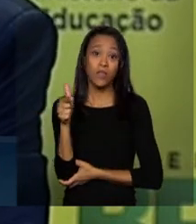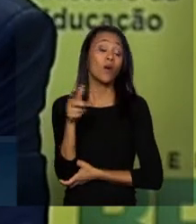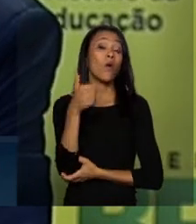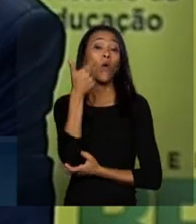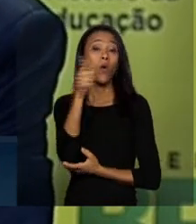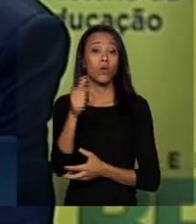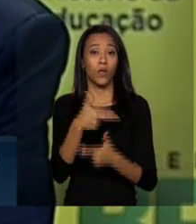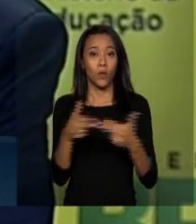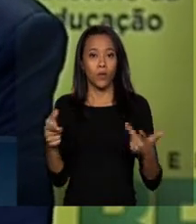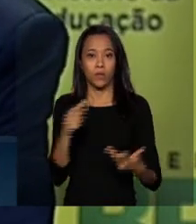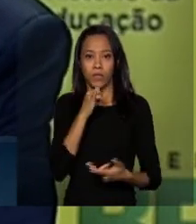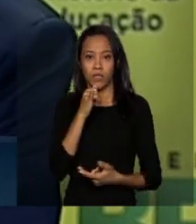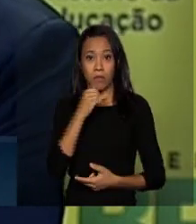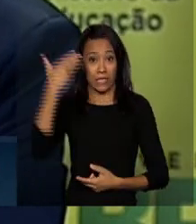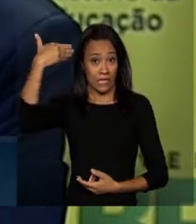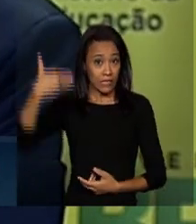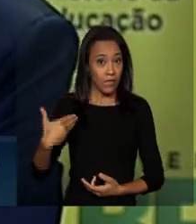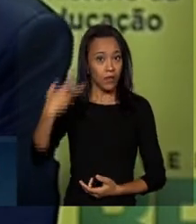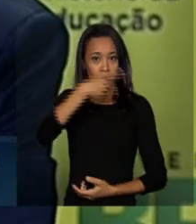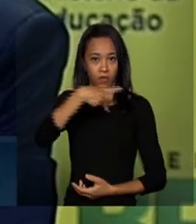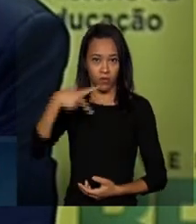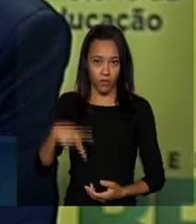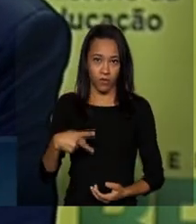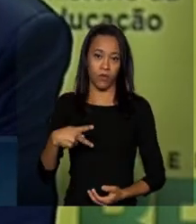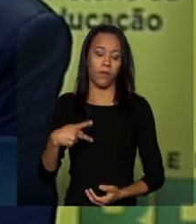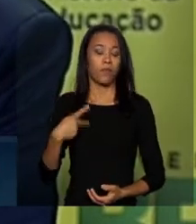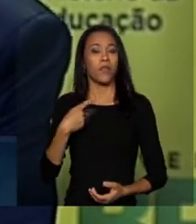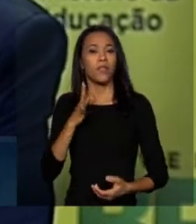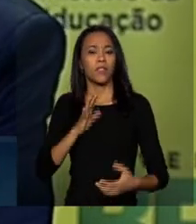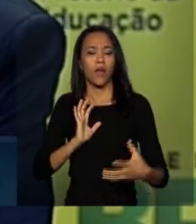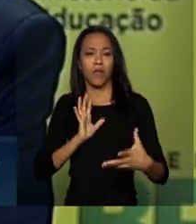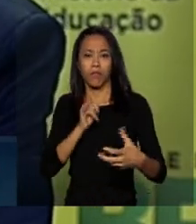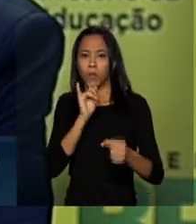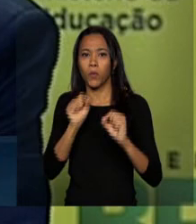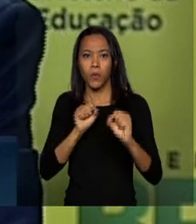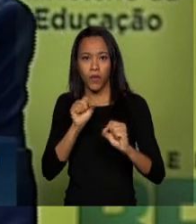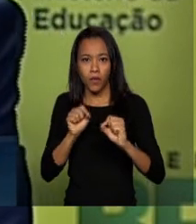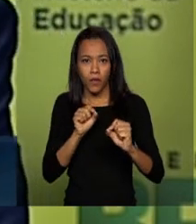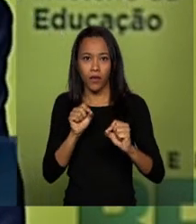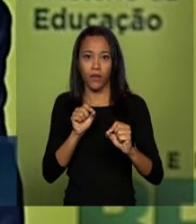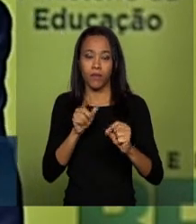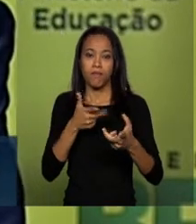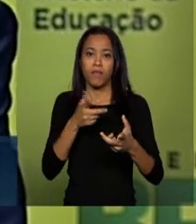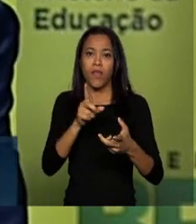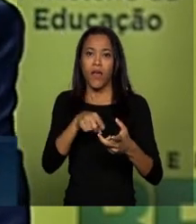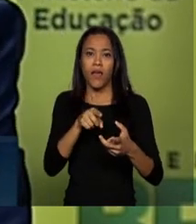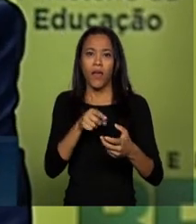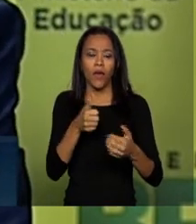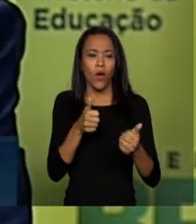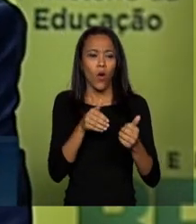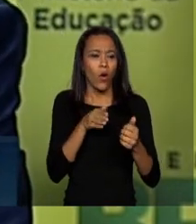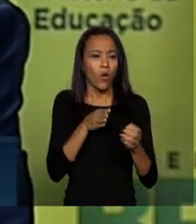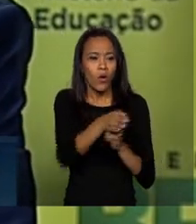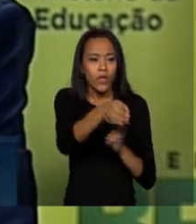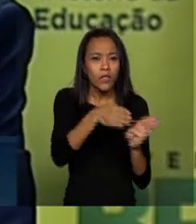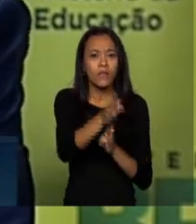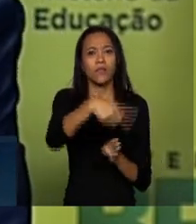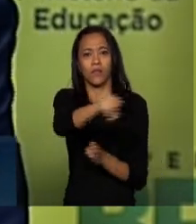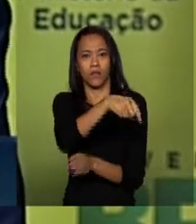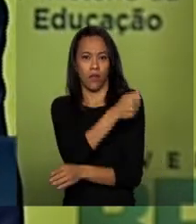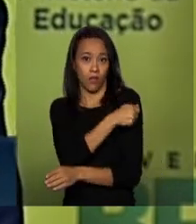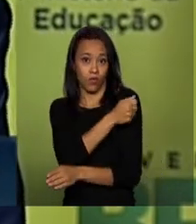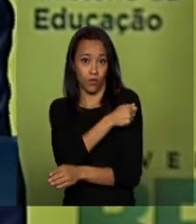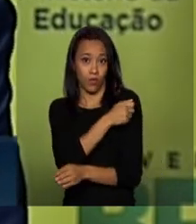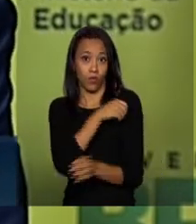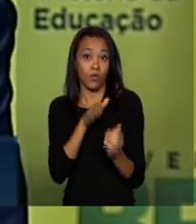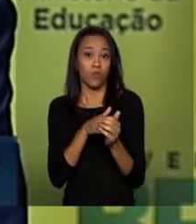outro fator, ser professor, estar vinculado, direta ou indiretamente, como preceptor de alunos, como tutor de alunos, algum